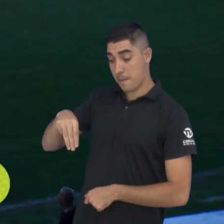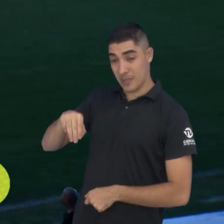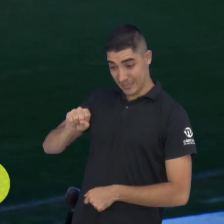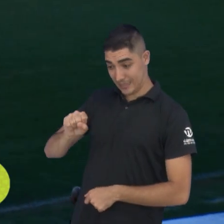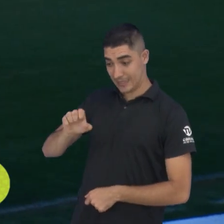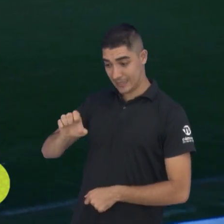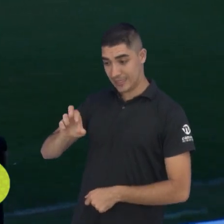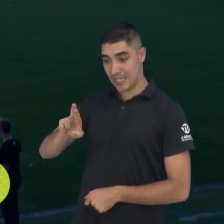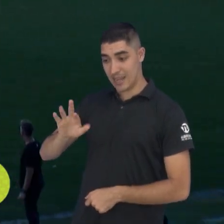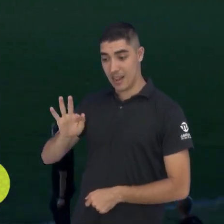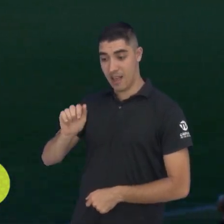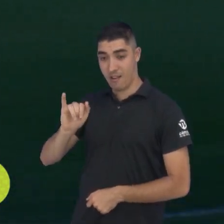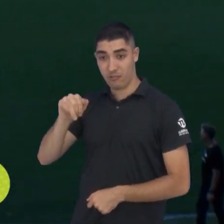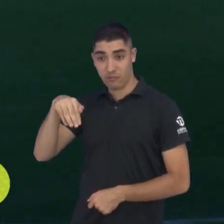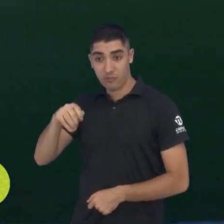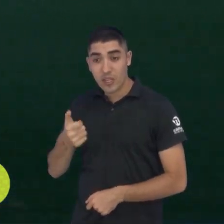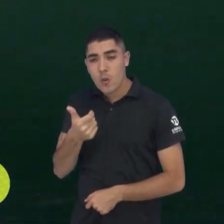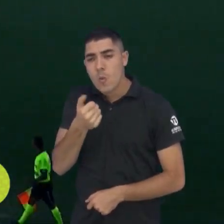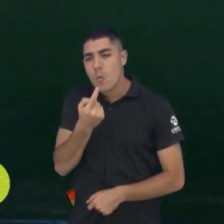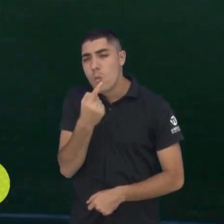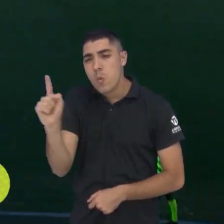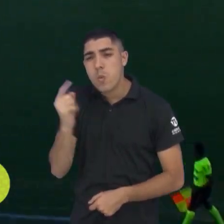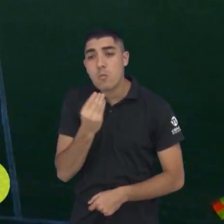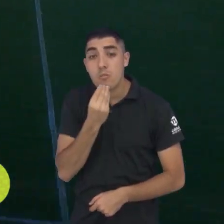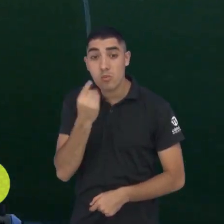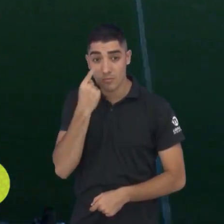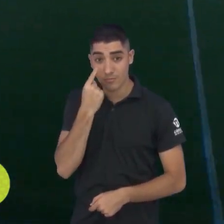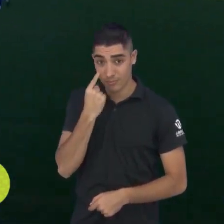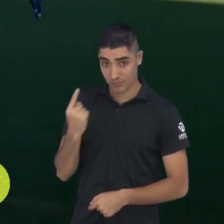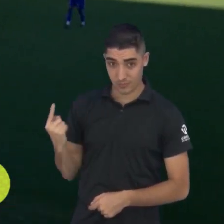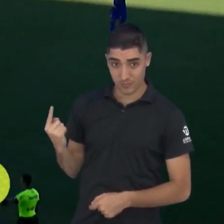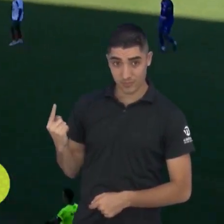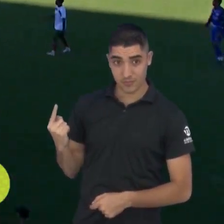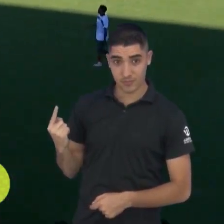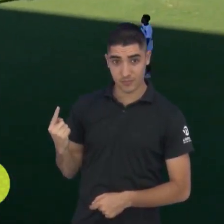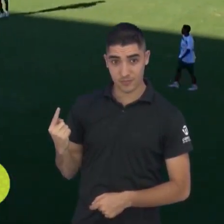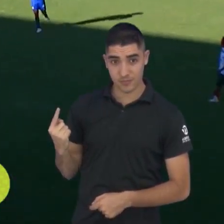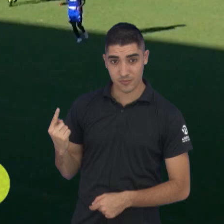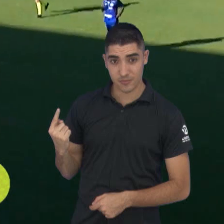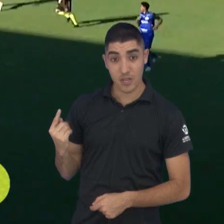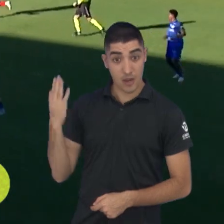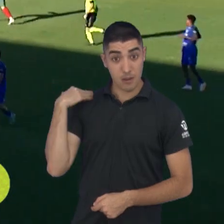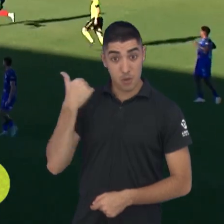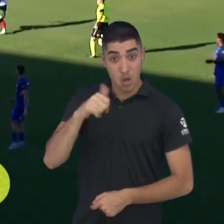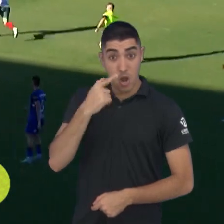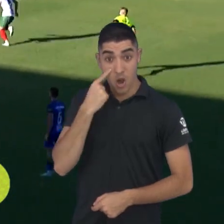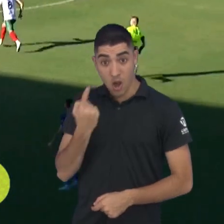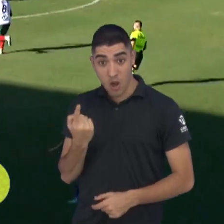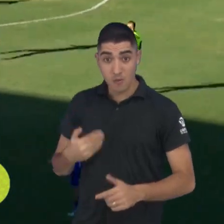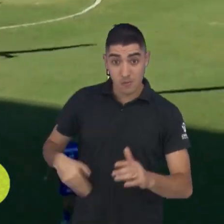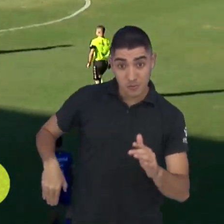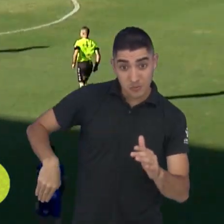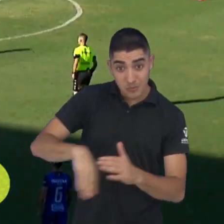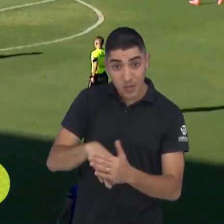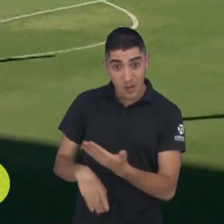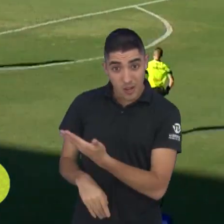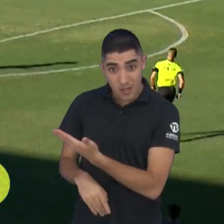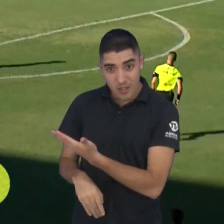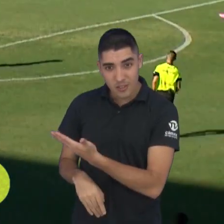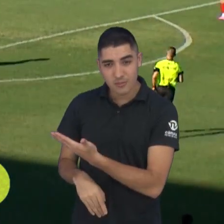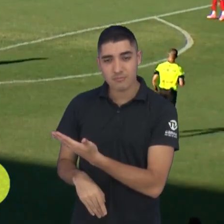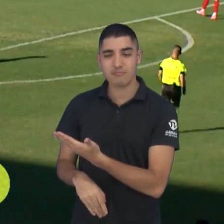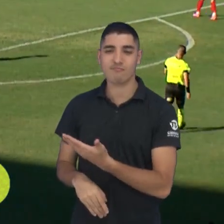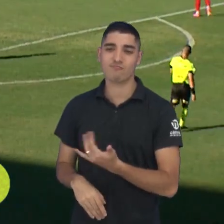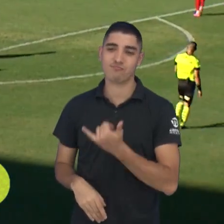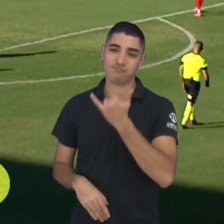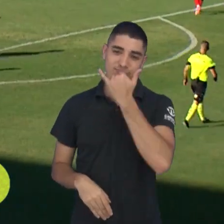teve a última bola do jogo. Após desvio de Rafael Tanque, o camisa 11 invadiu a área, ajeitou o corpo,